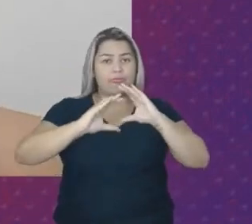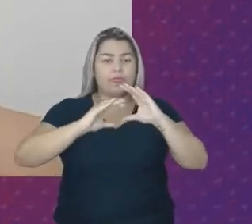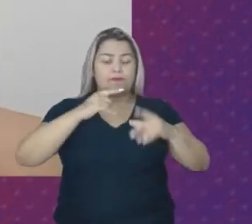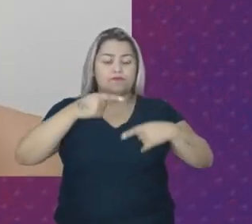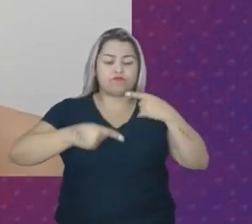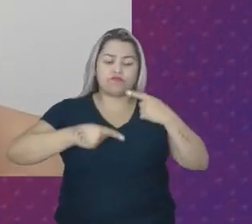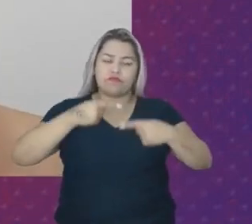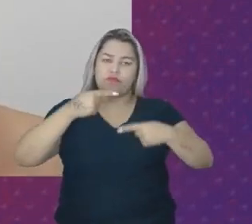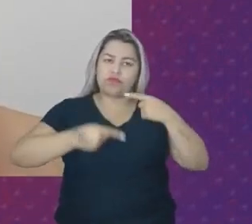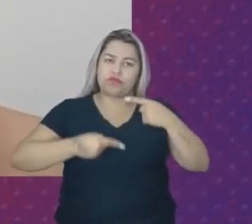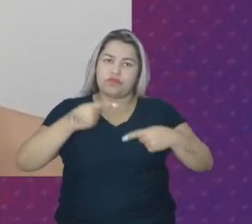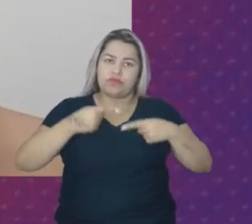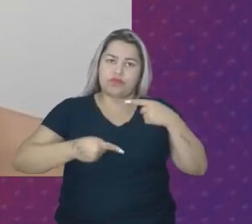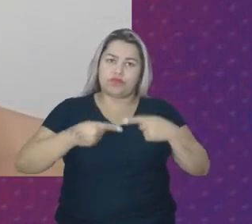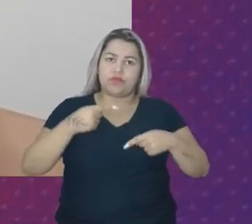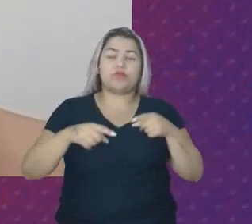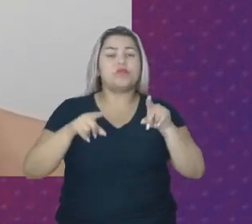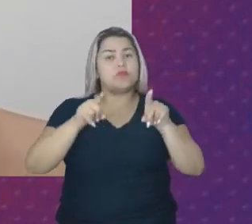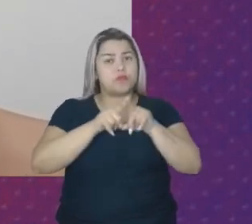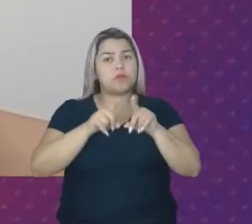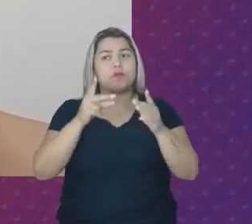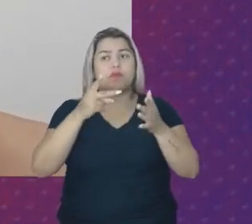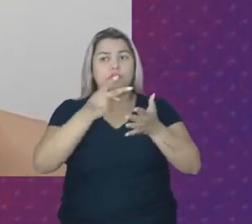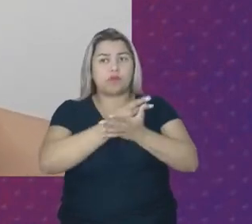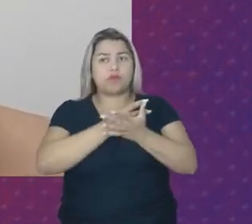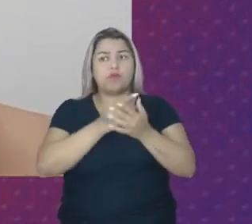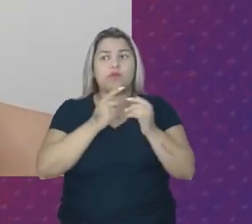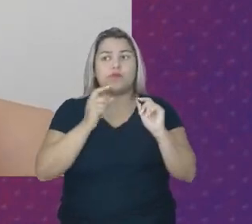política, isso fica um pouco